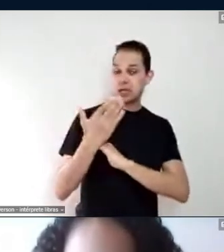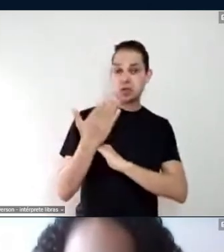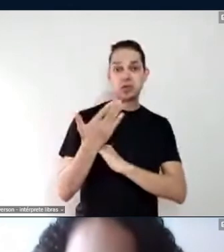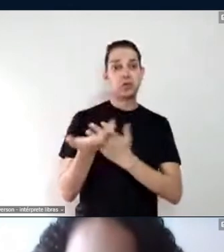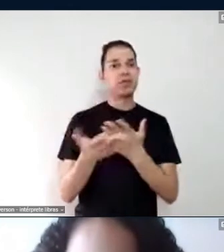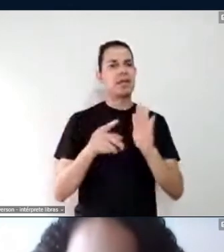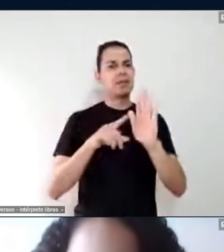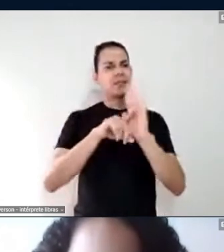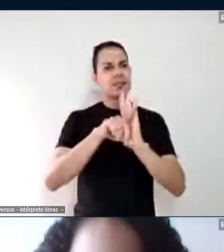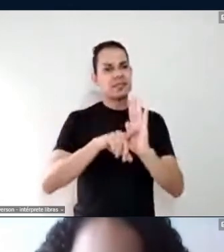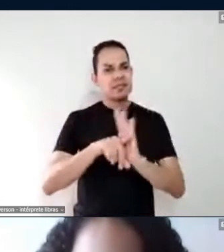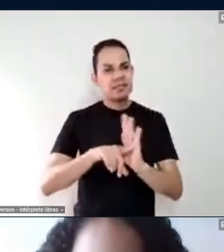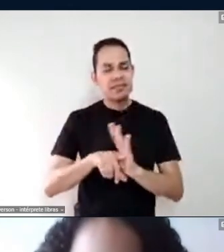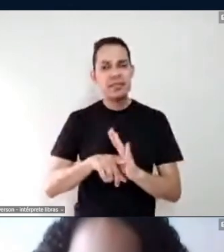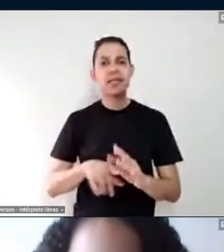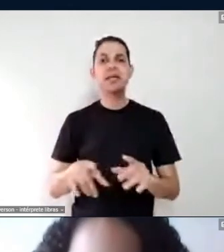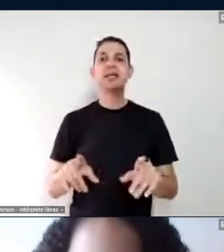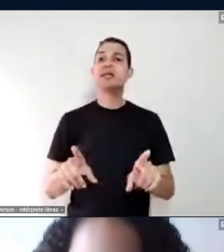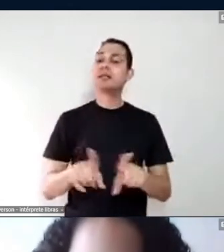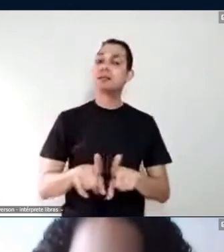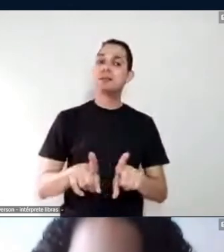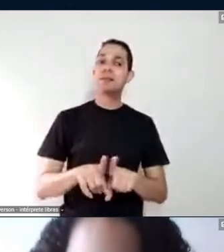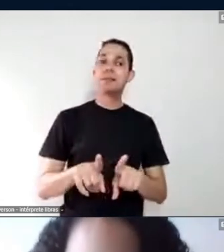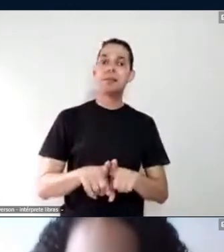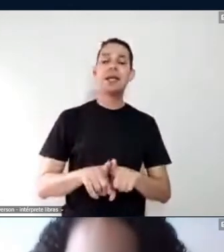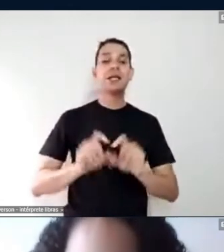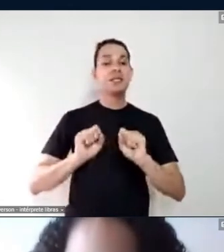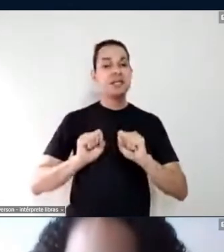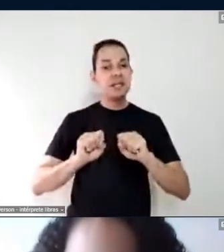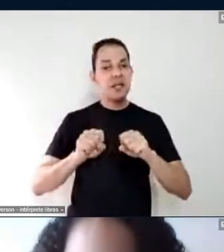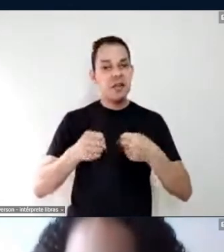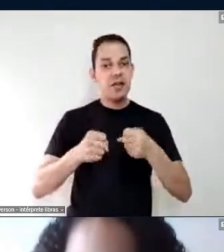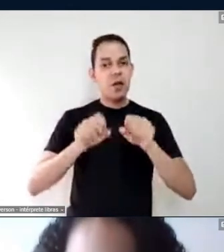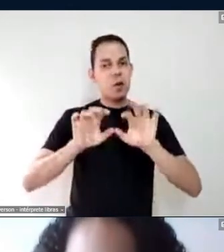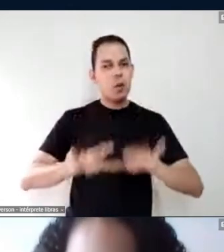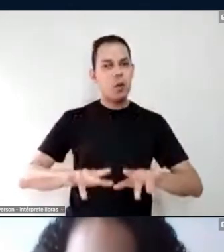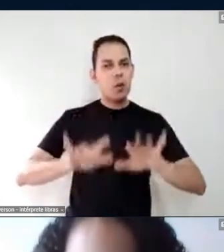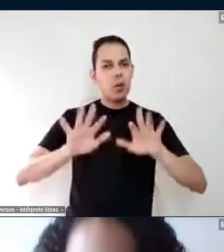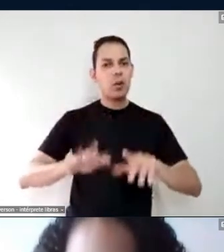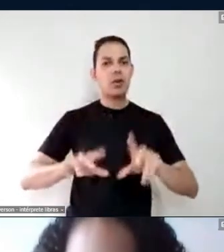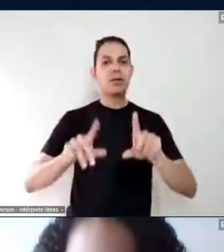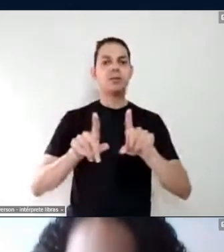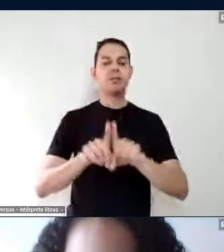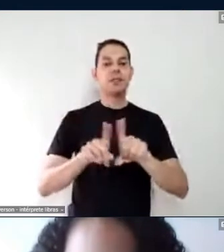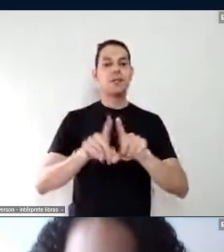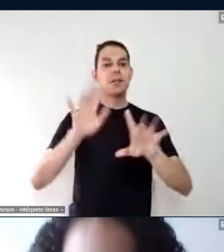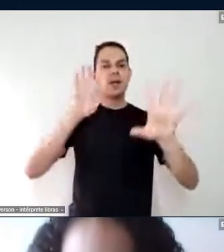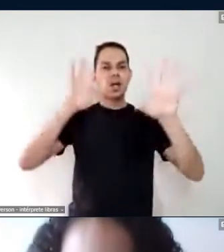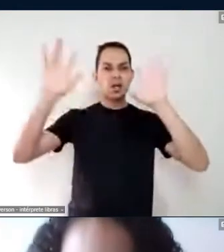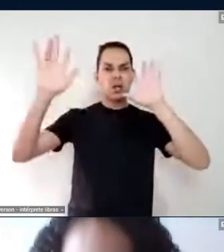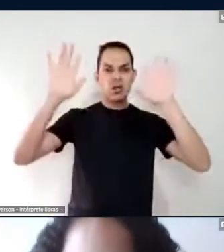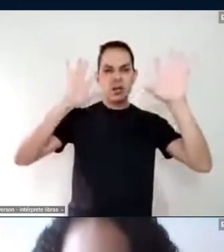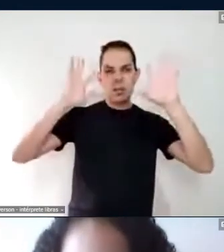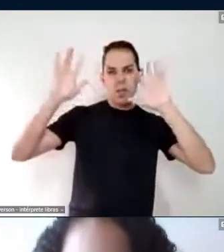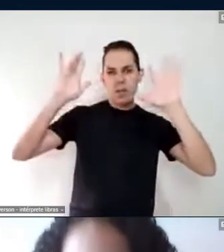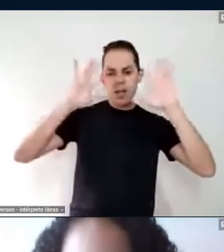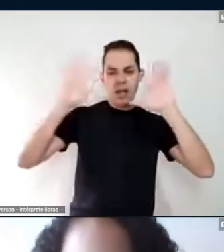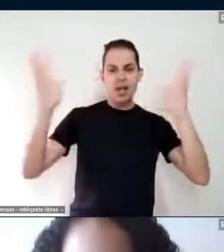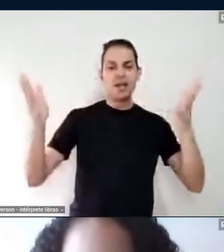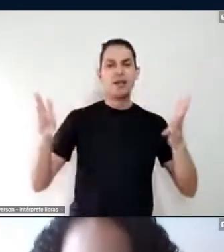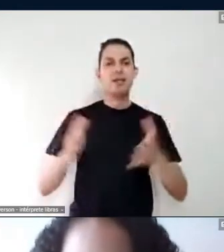pesquisas e nas defesas, mas a reflexão como um todo e no ativismo, na nossa